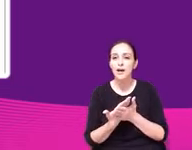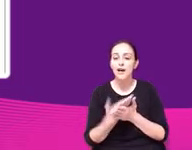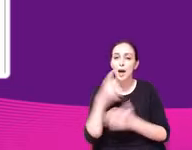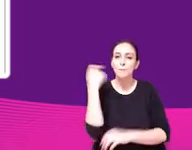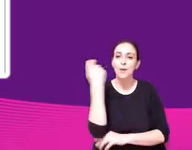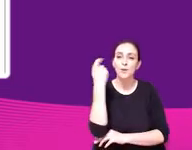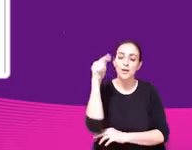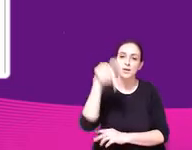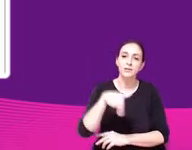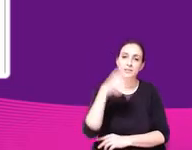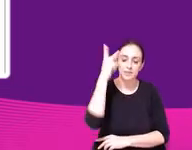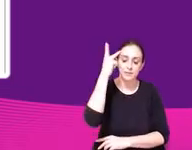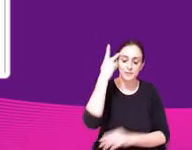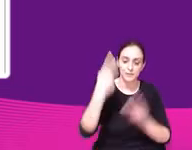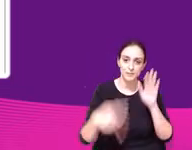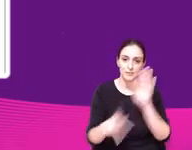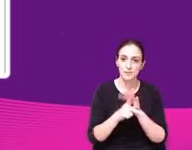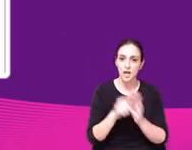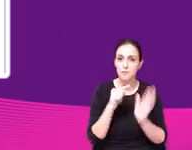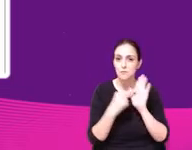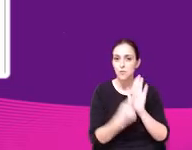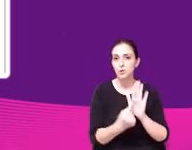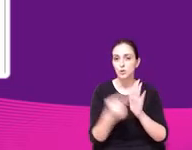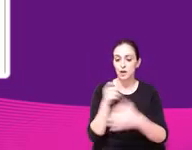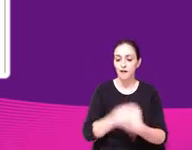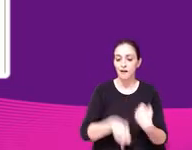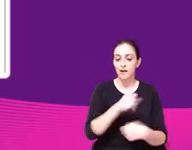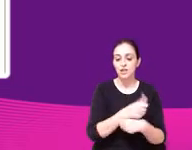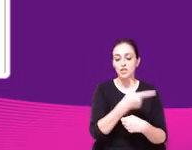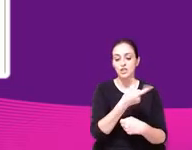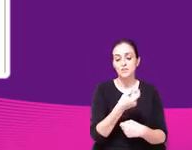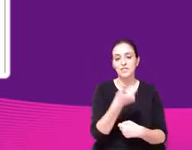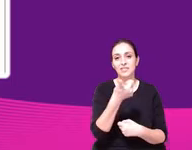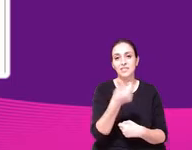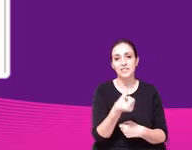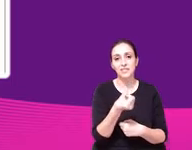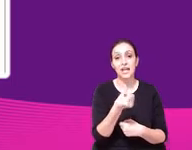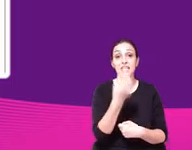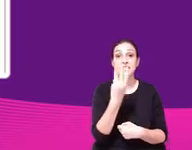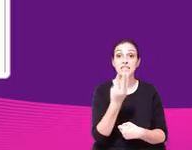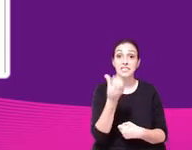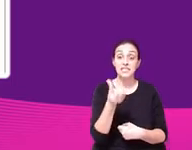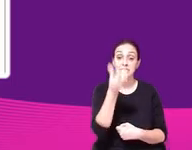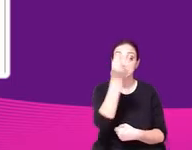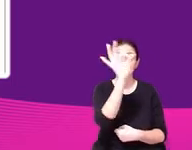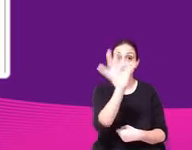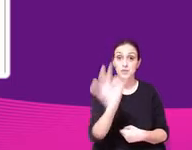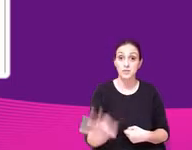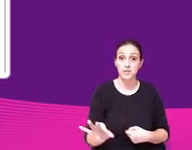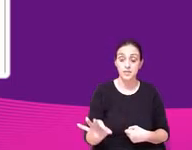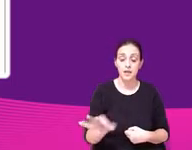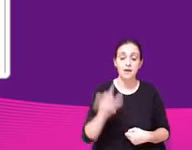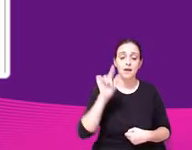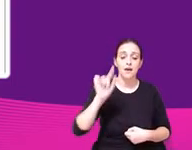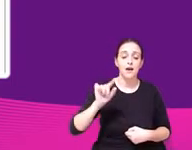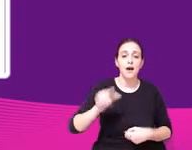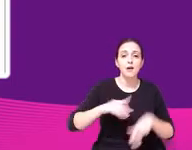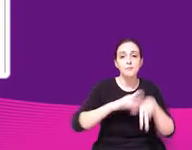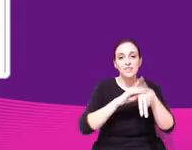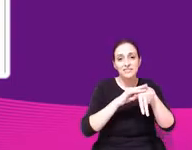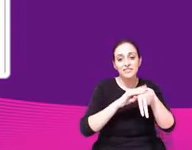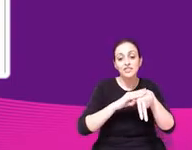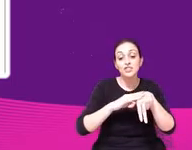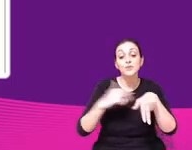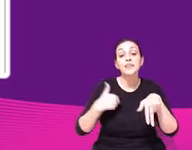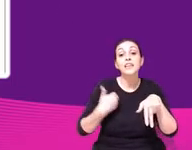mostrou que em 2016, 36% dos pacientes em diálise tinham mais de 60